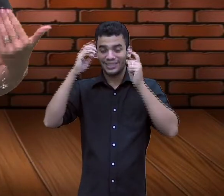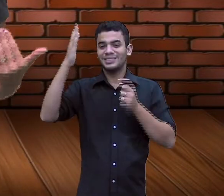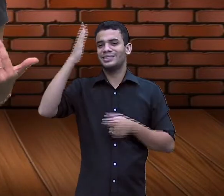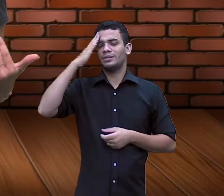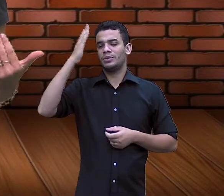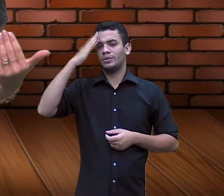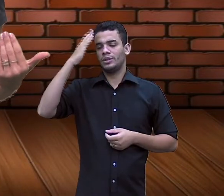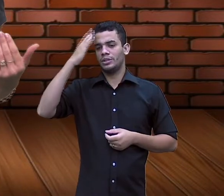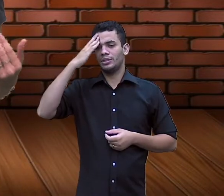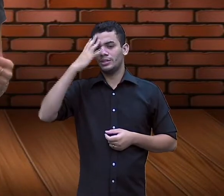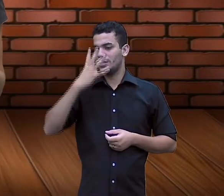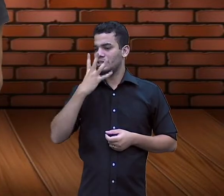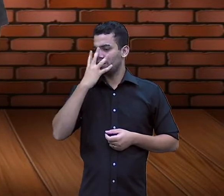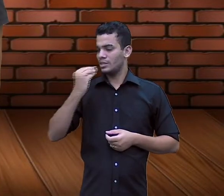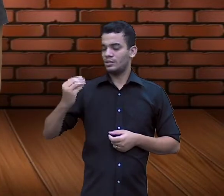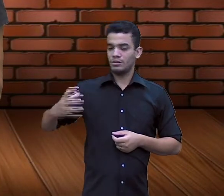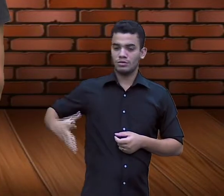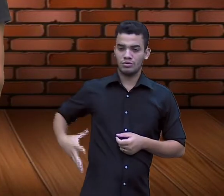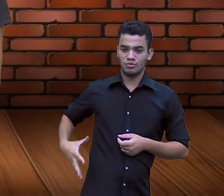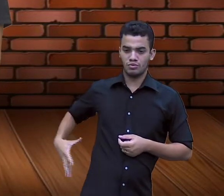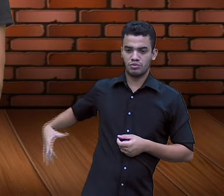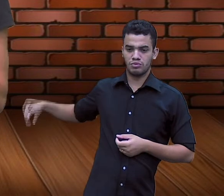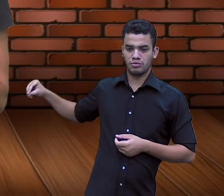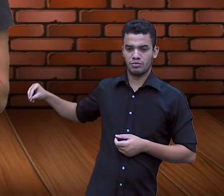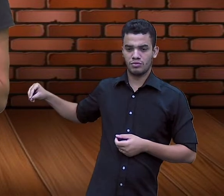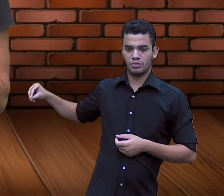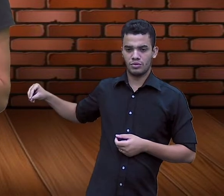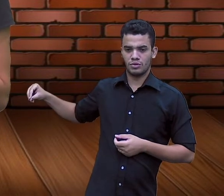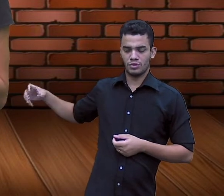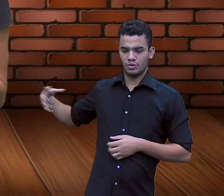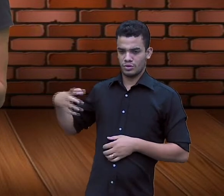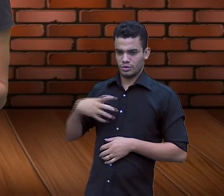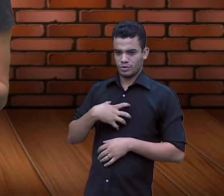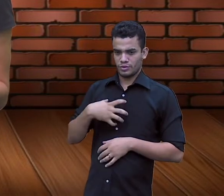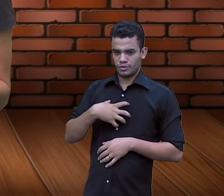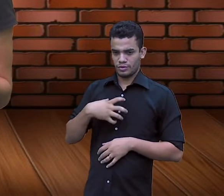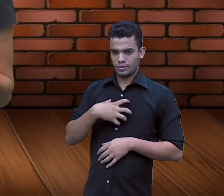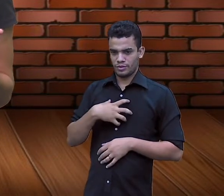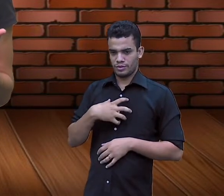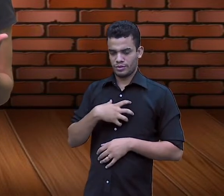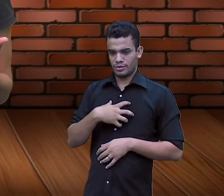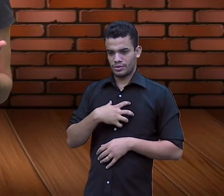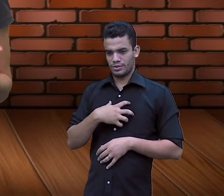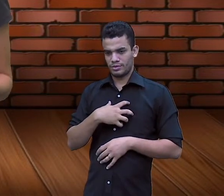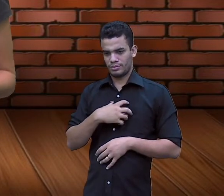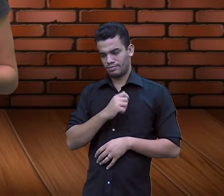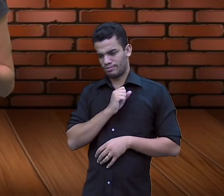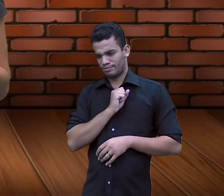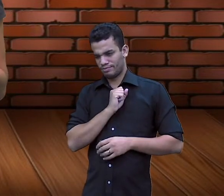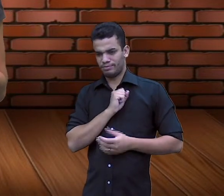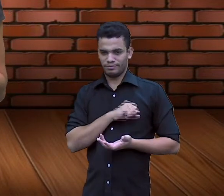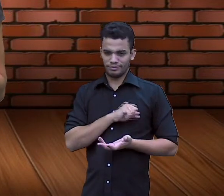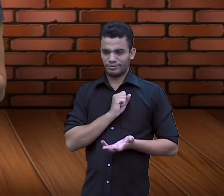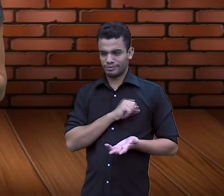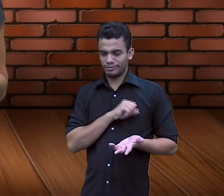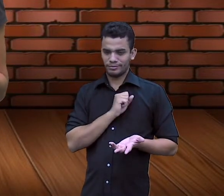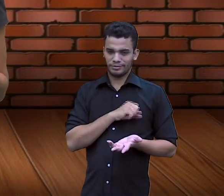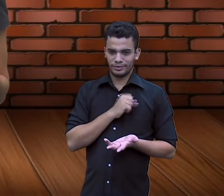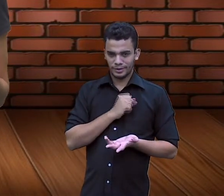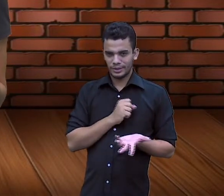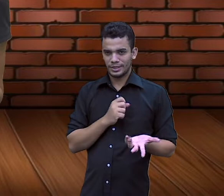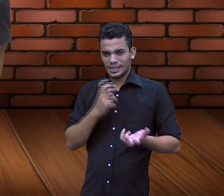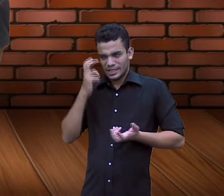a astúcia. Lembre-se do título. Resumindo, a fábula tem por